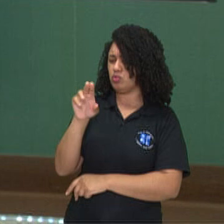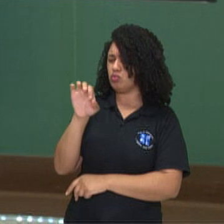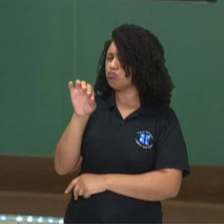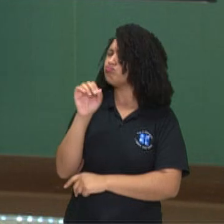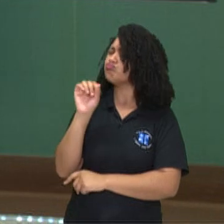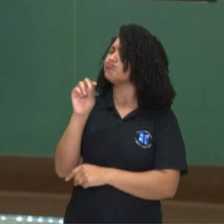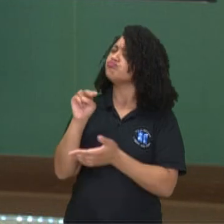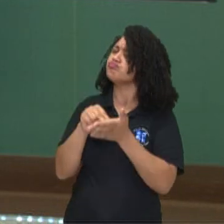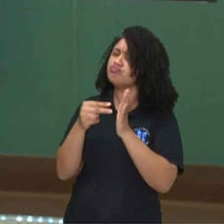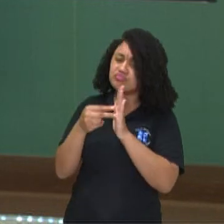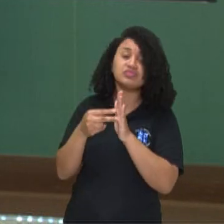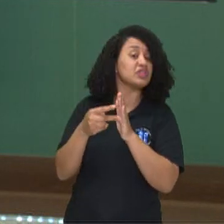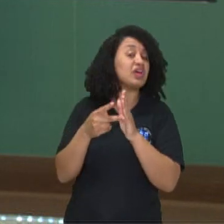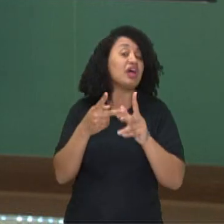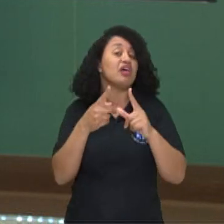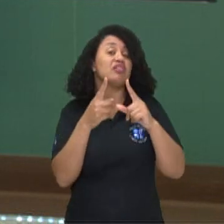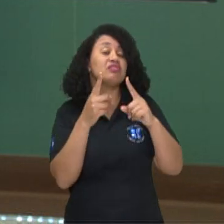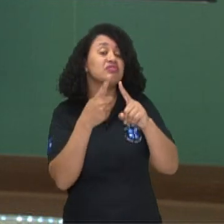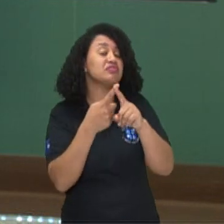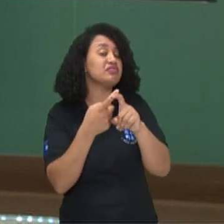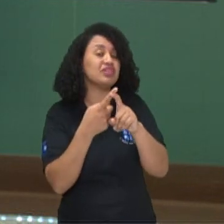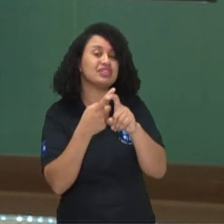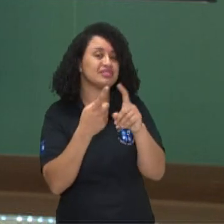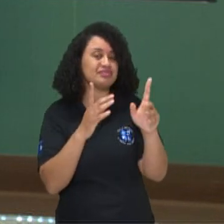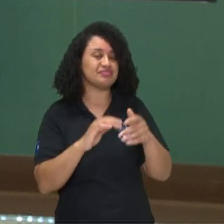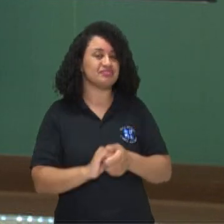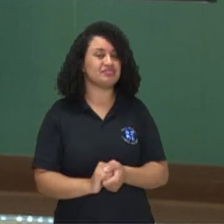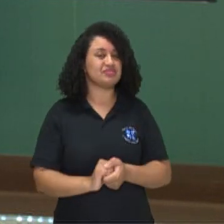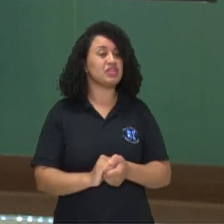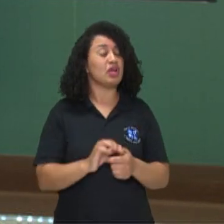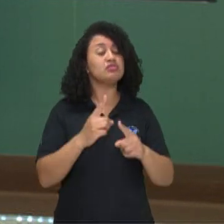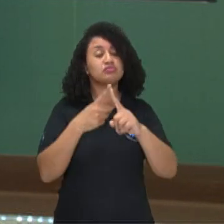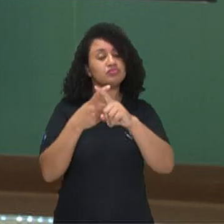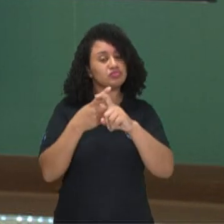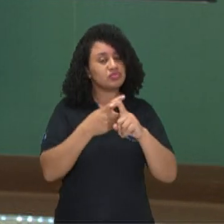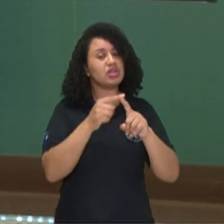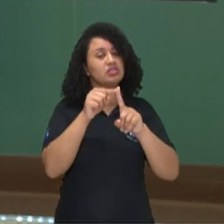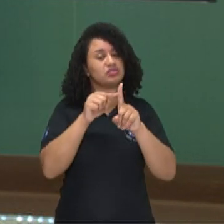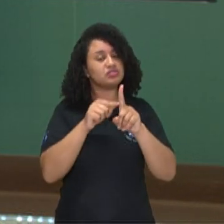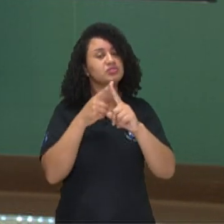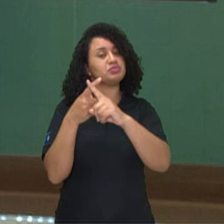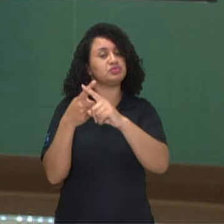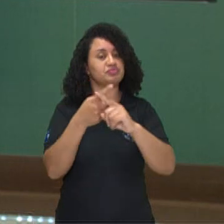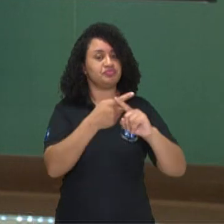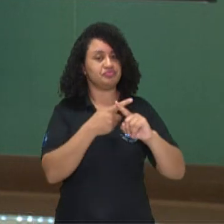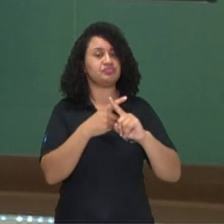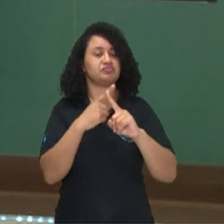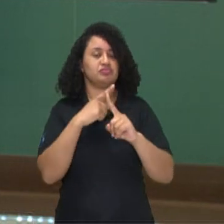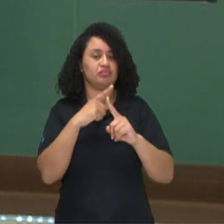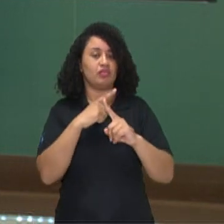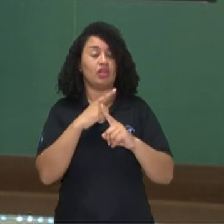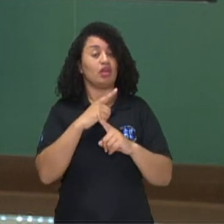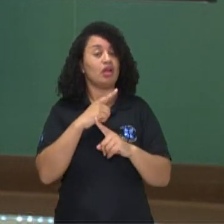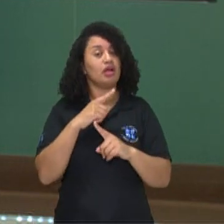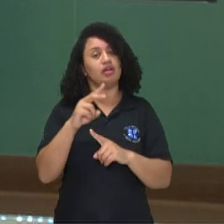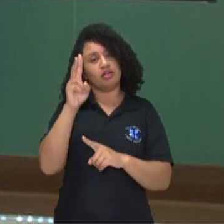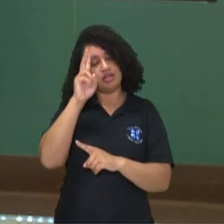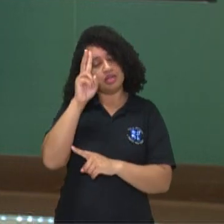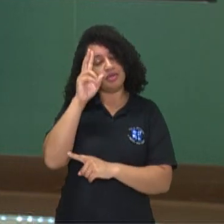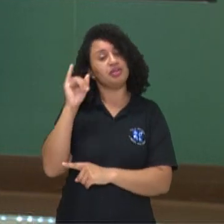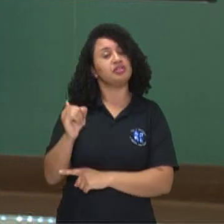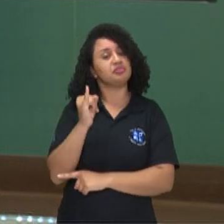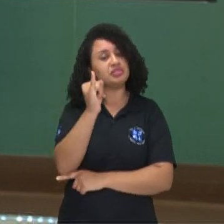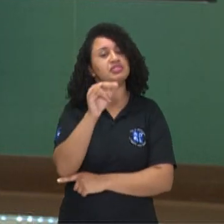significa. Produto é uma continha de vezes. Produto é uma multiplicação, ok? Lembra disso, que essa é uma